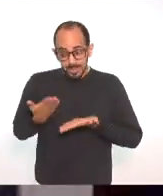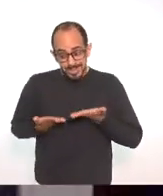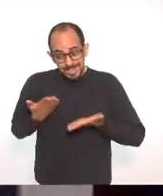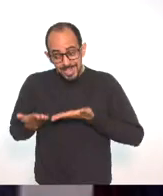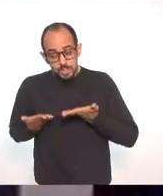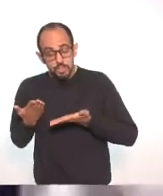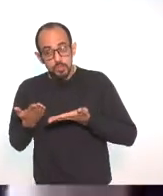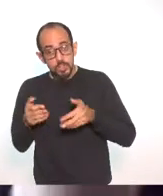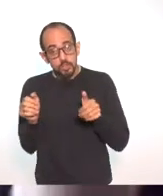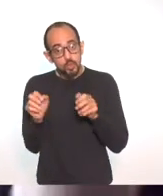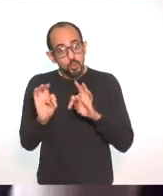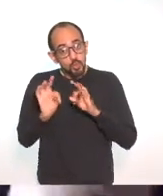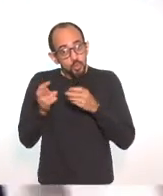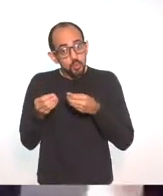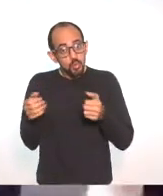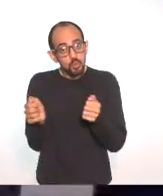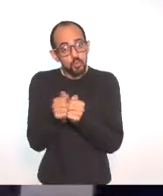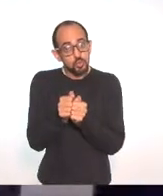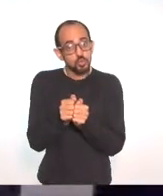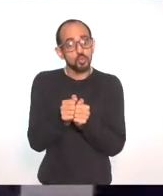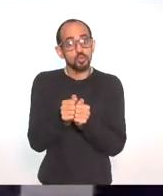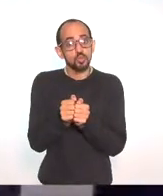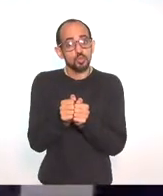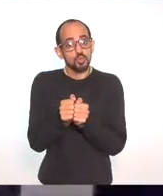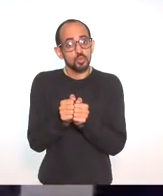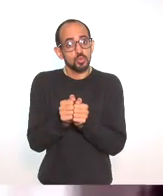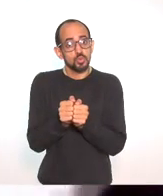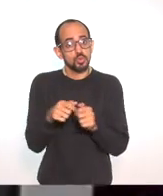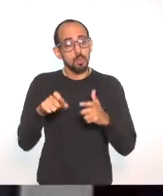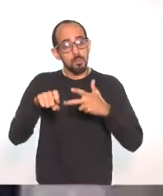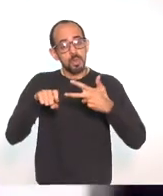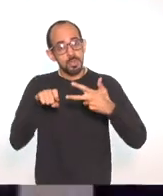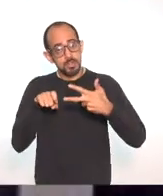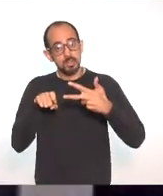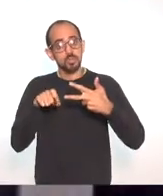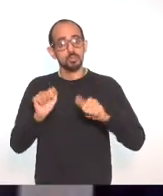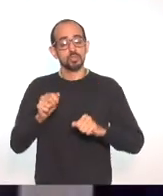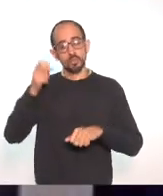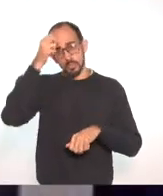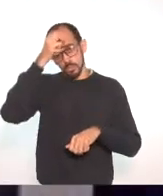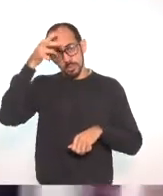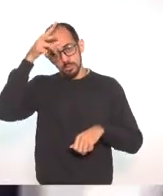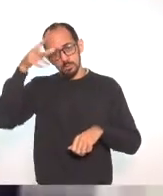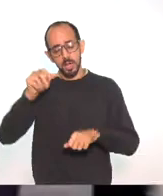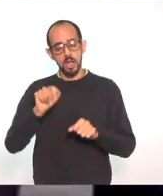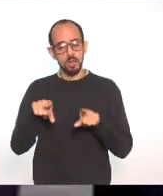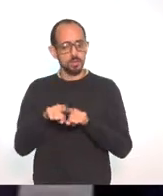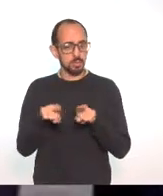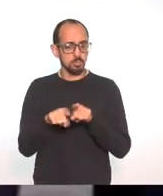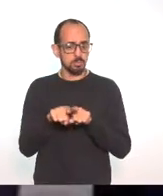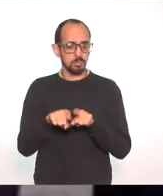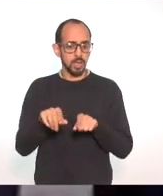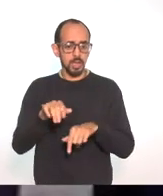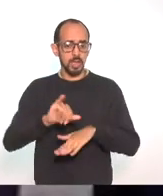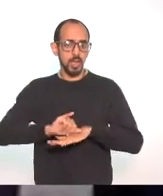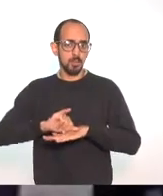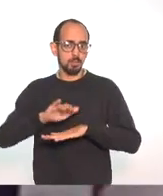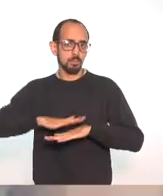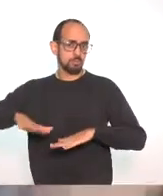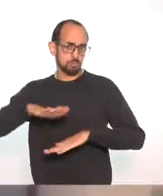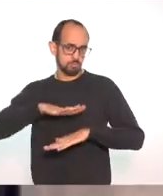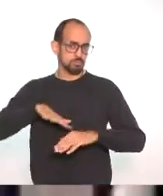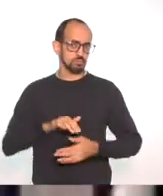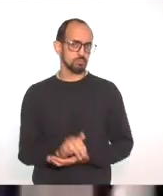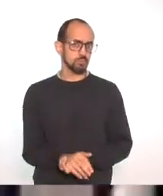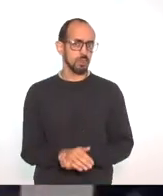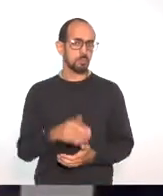entre os executivos municipais da região metropolitana pra saber se realmente a gente